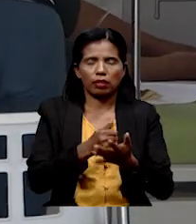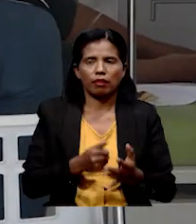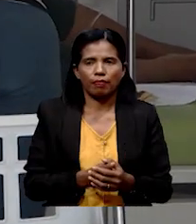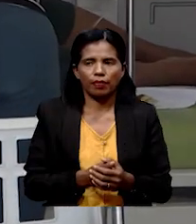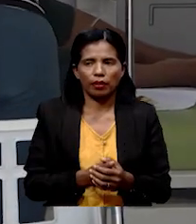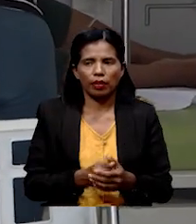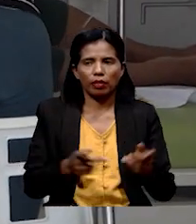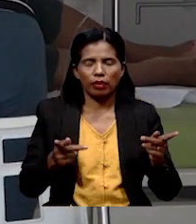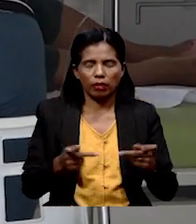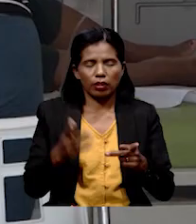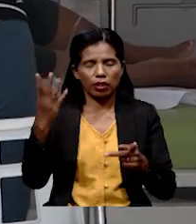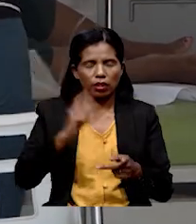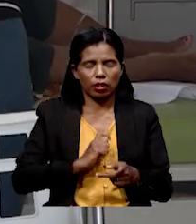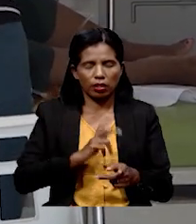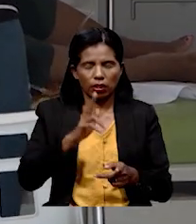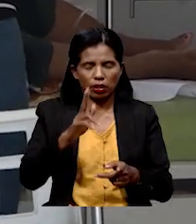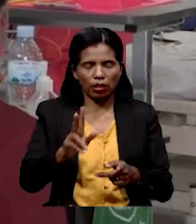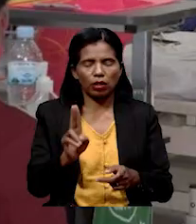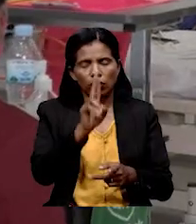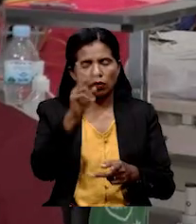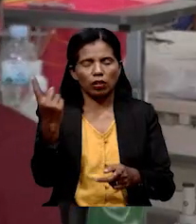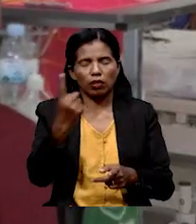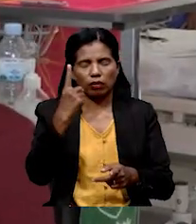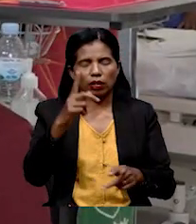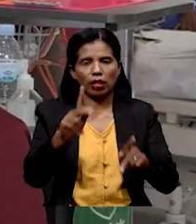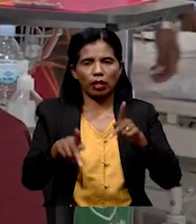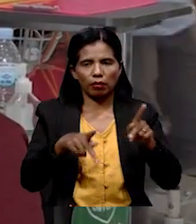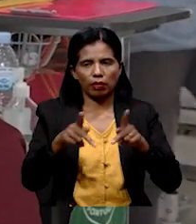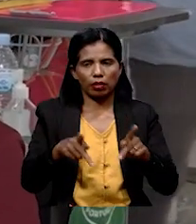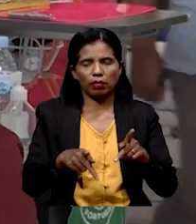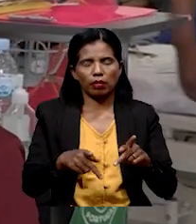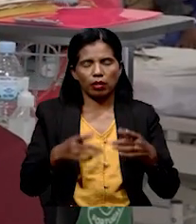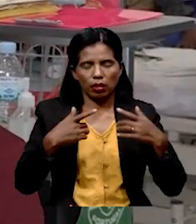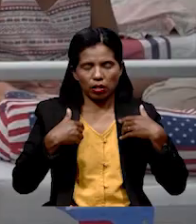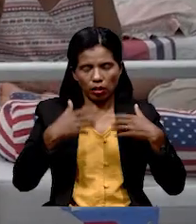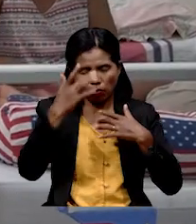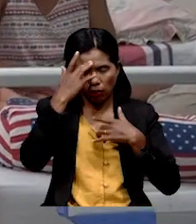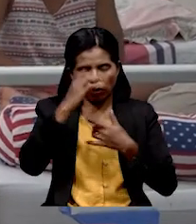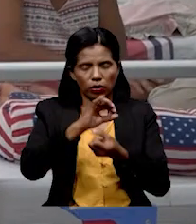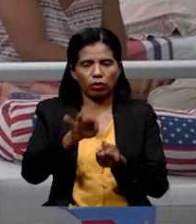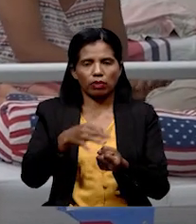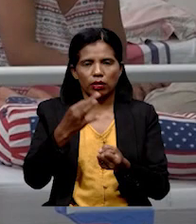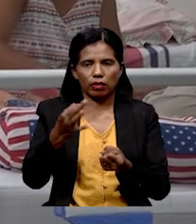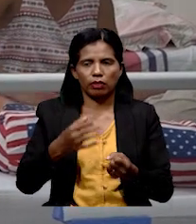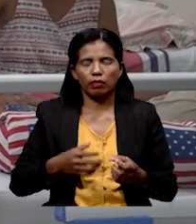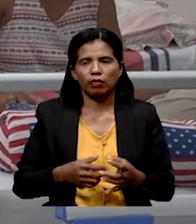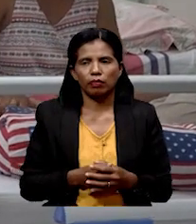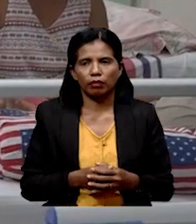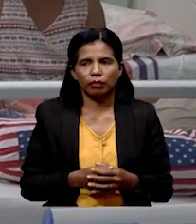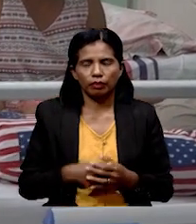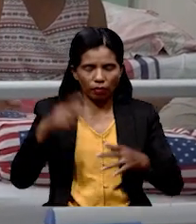fatin isolamento Tacitolo, se utiliza na fatin ba sira ne be mac positivo ba COVID-19. Caso